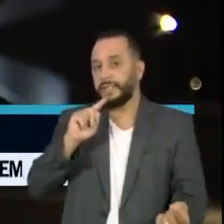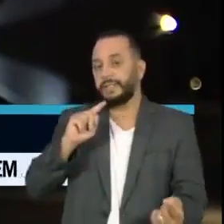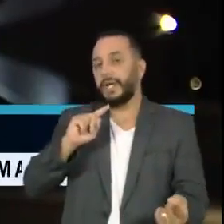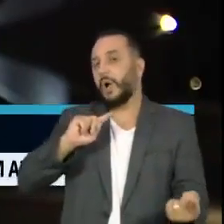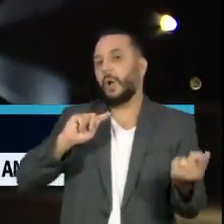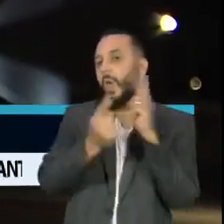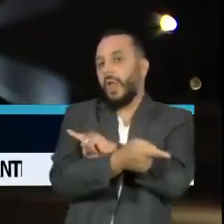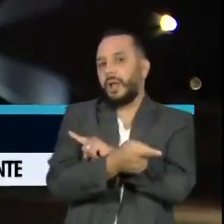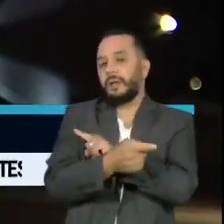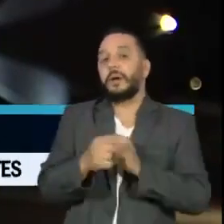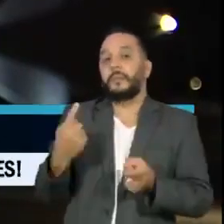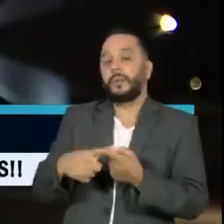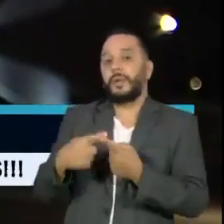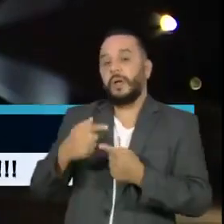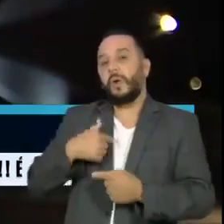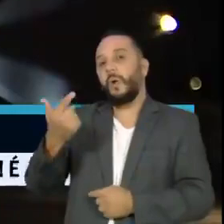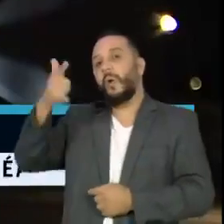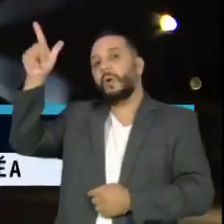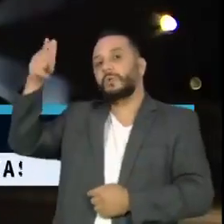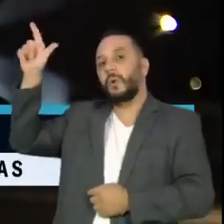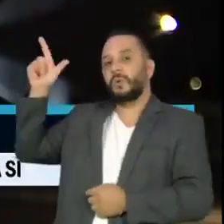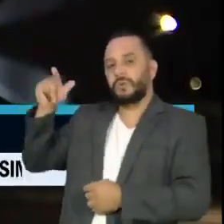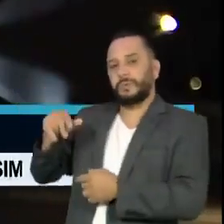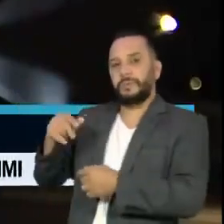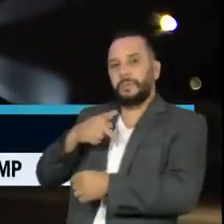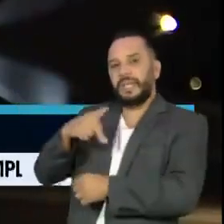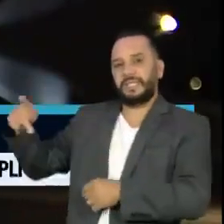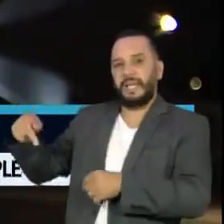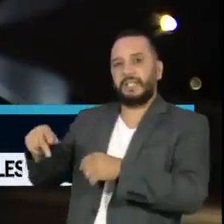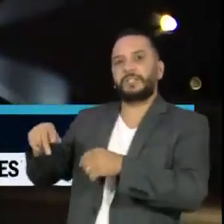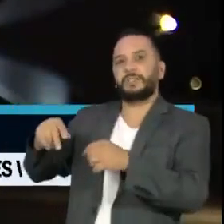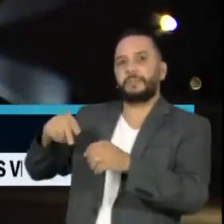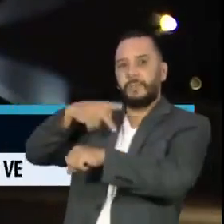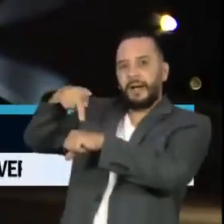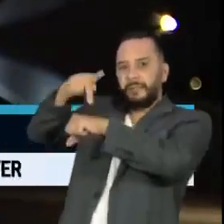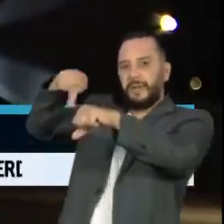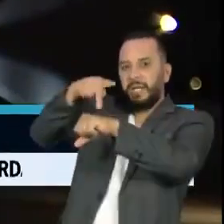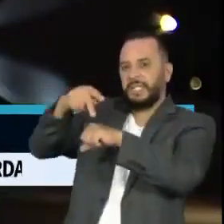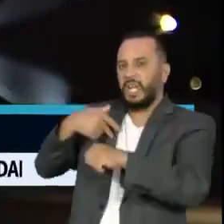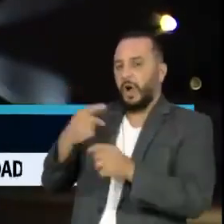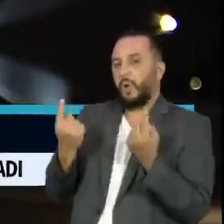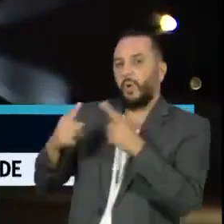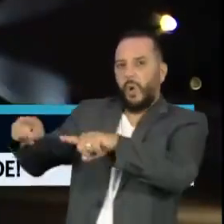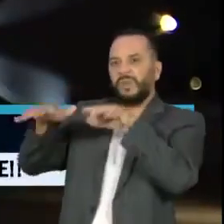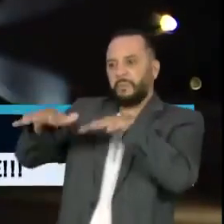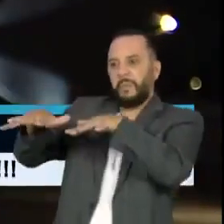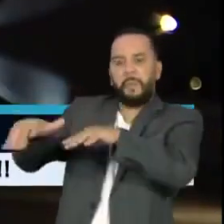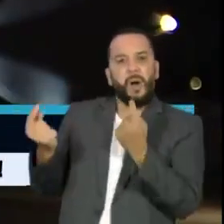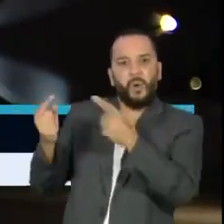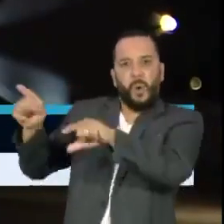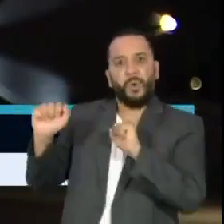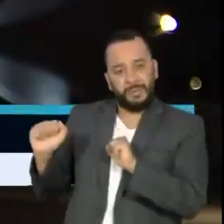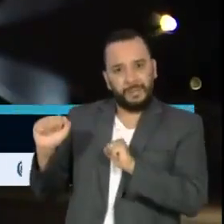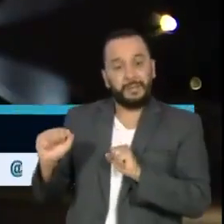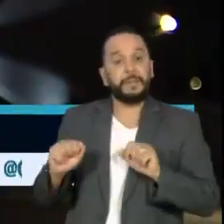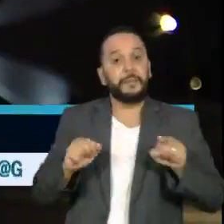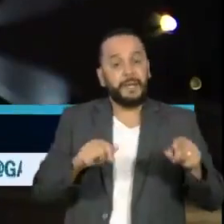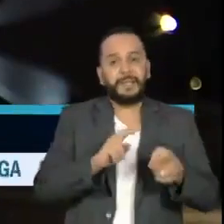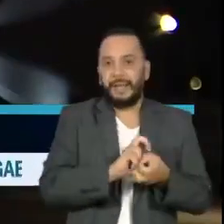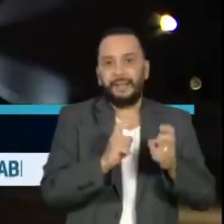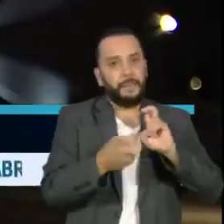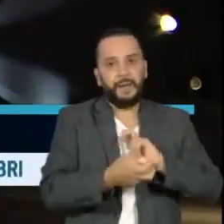líderes mundiais que criticaram o ataque. E apesar da manifestação pessoal do presidente, o Itamaraty ainda não se